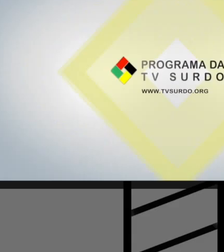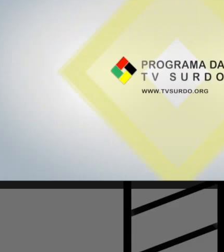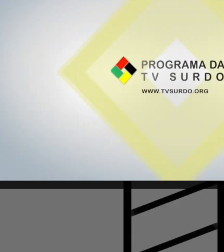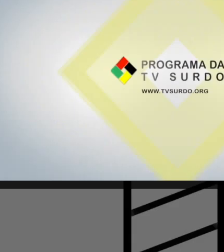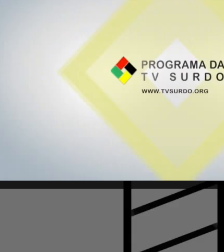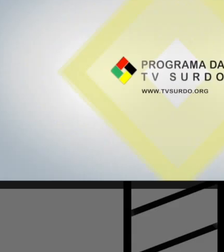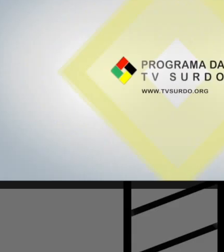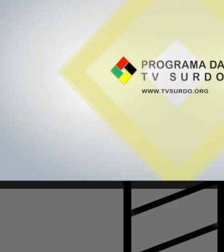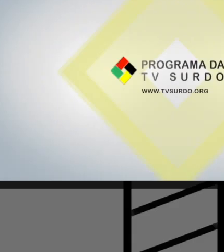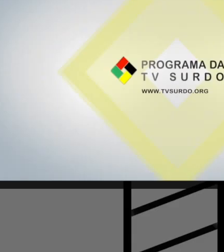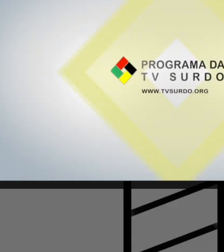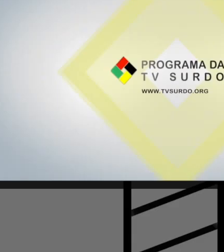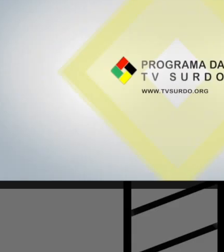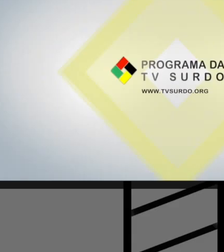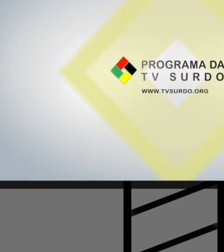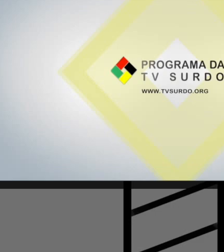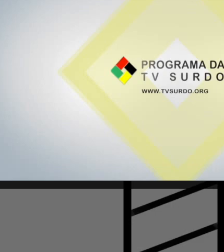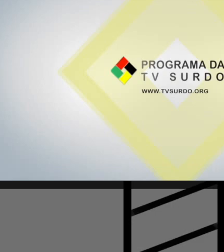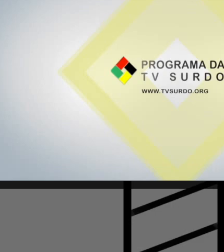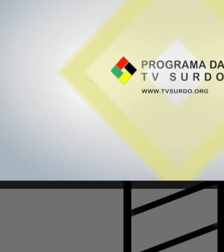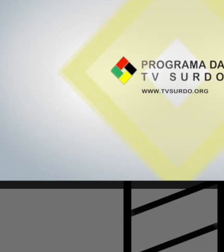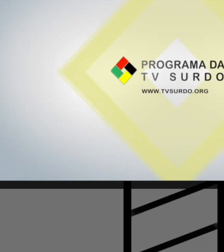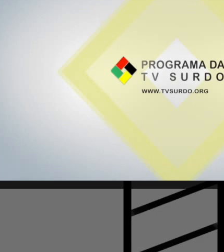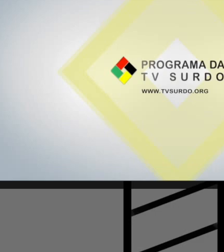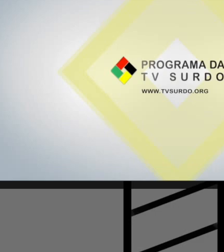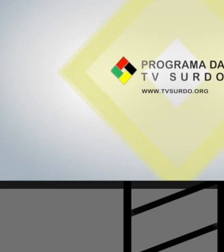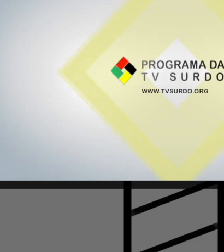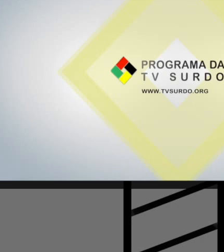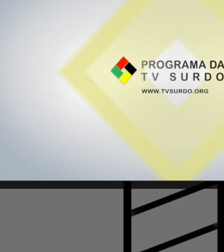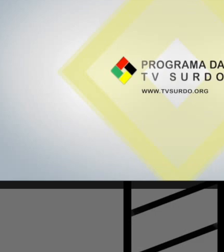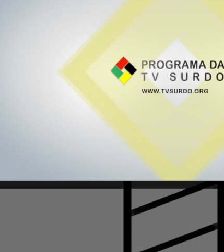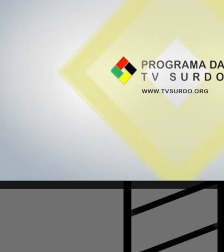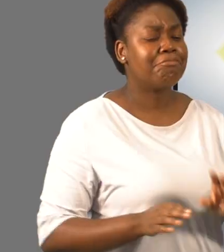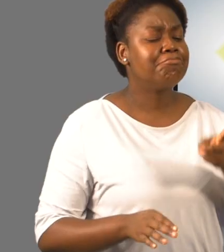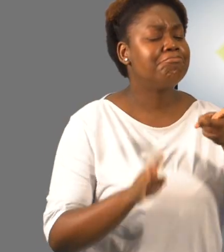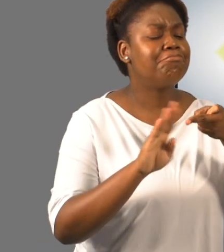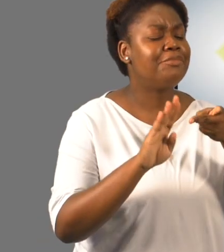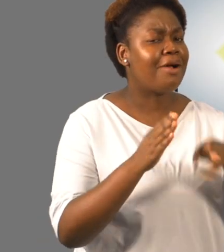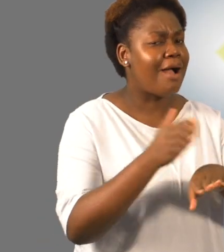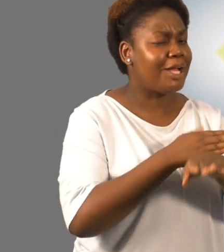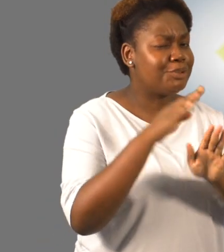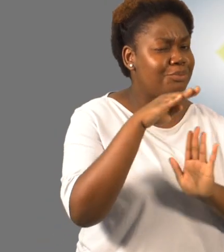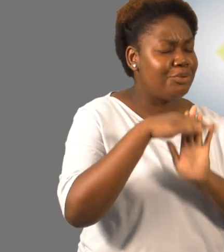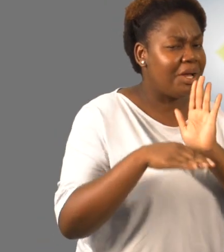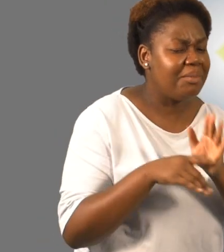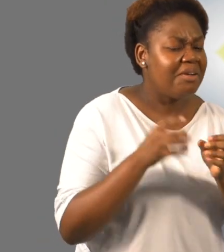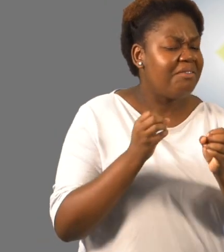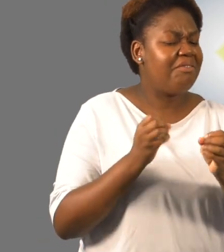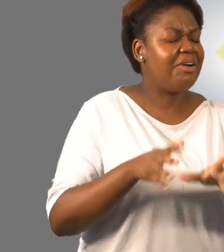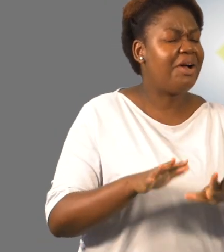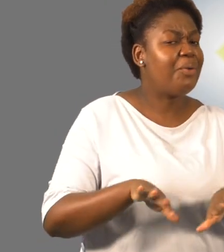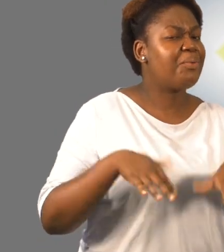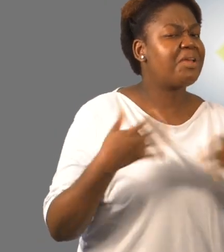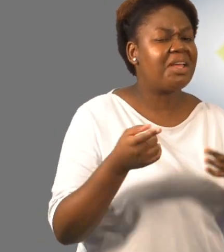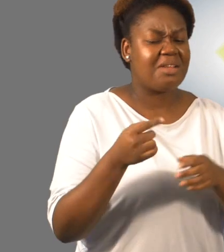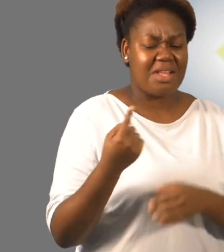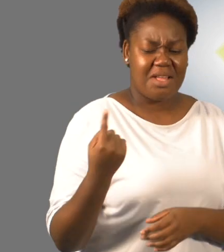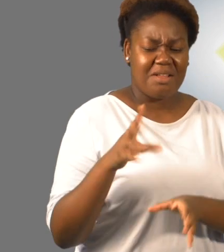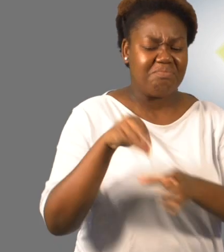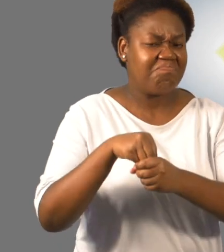Olá. Estamos na terceira e última parte do programa de televisão mais inclusivo do país. Na segunda